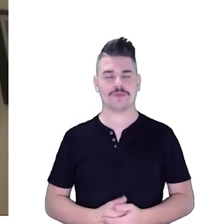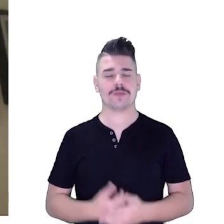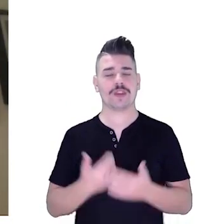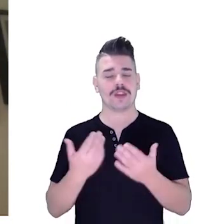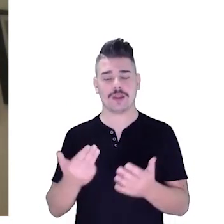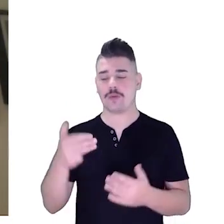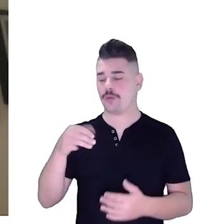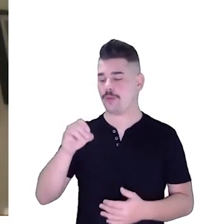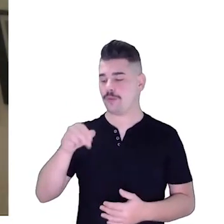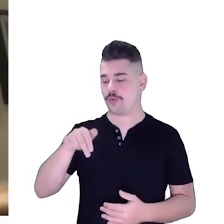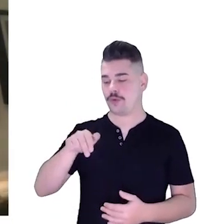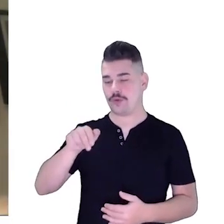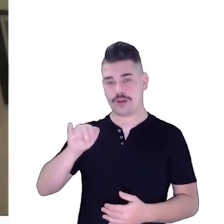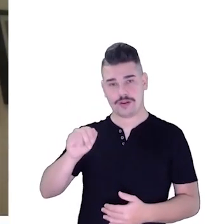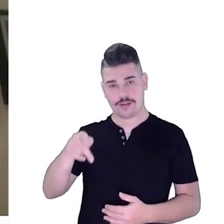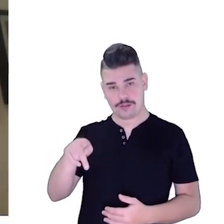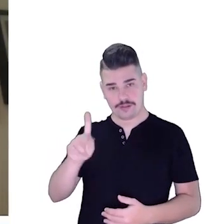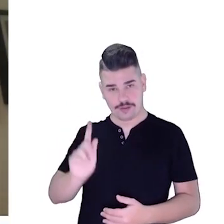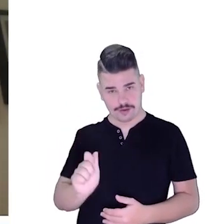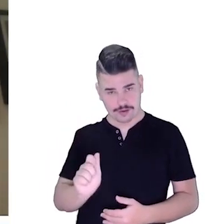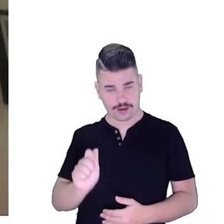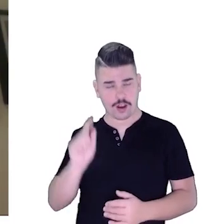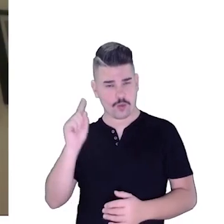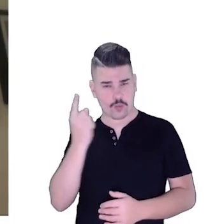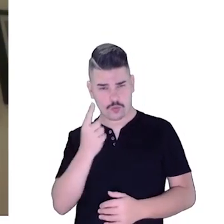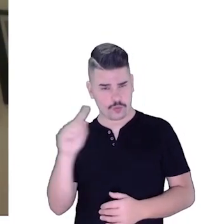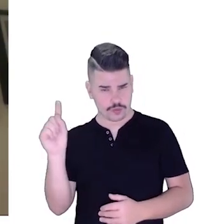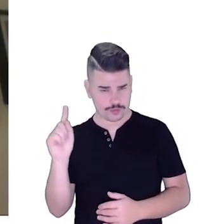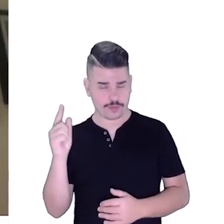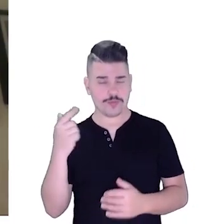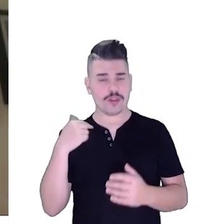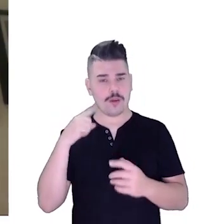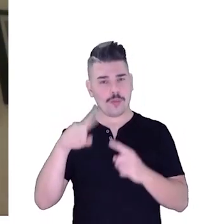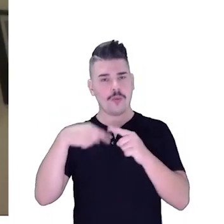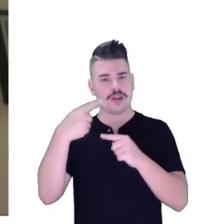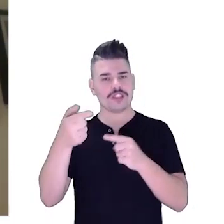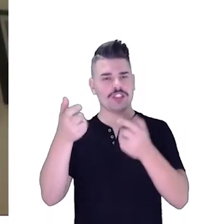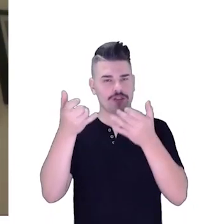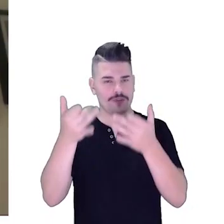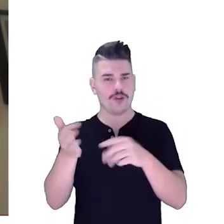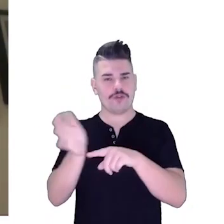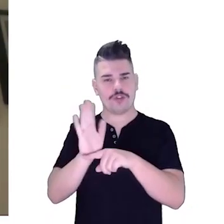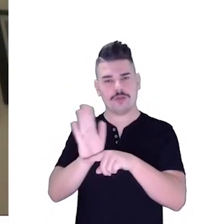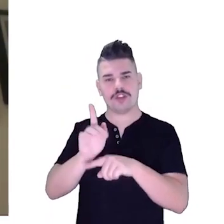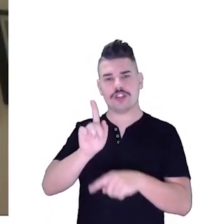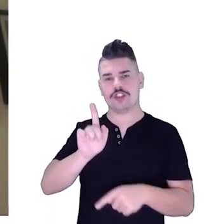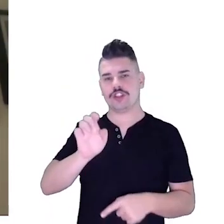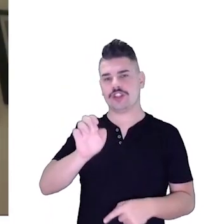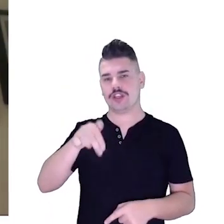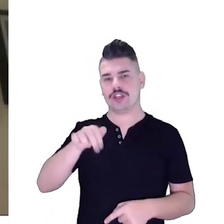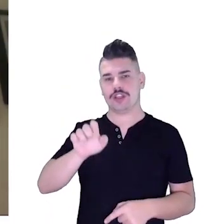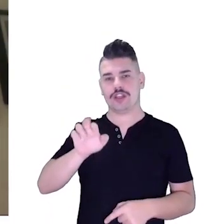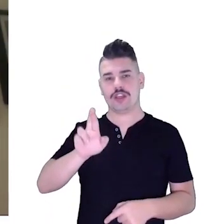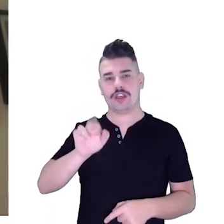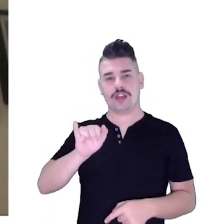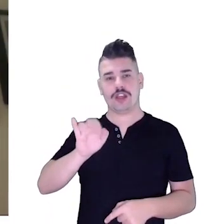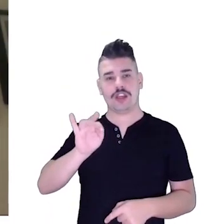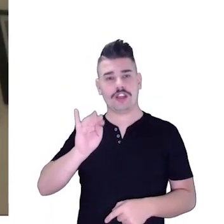Mônica, e por último, antes da gente passar para o Generations, eu queria te ouvir